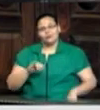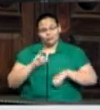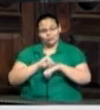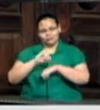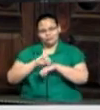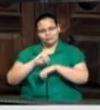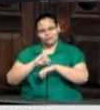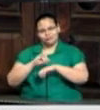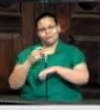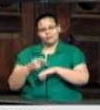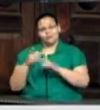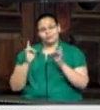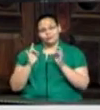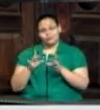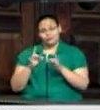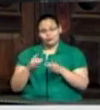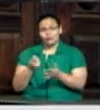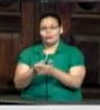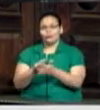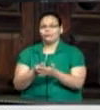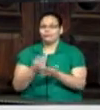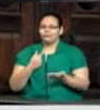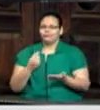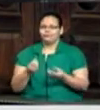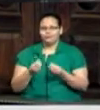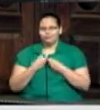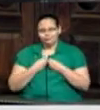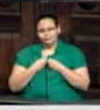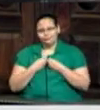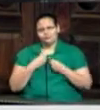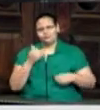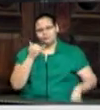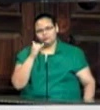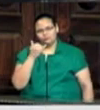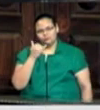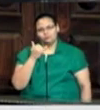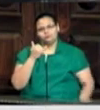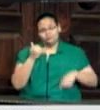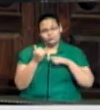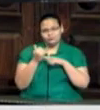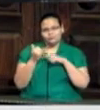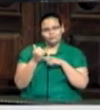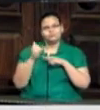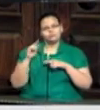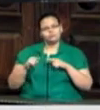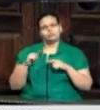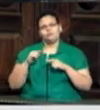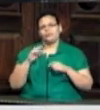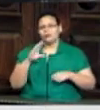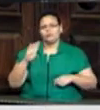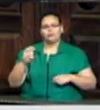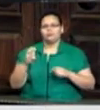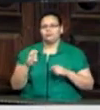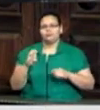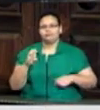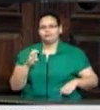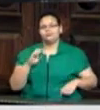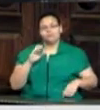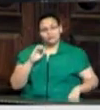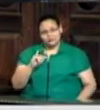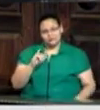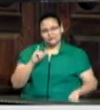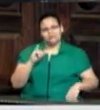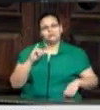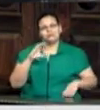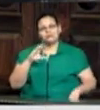objeto que lhe foi vendido ou que lhe foi cedido e que esse objeto é produto de crime. Se ele é produto